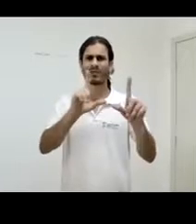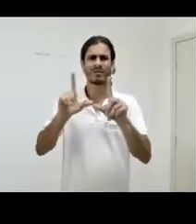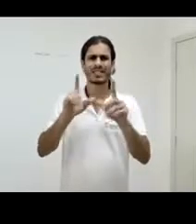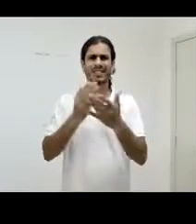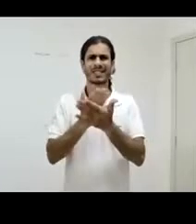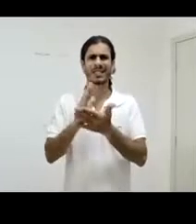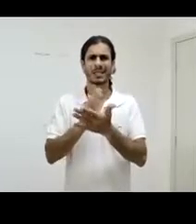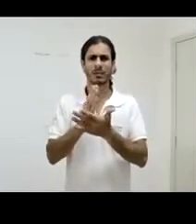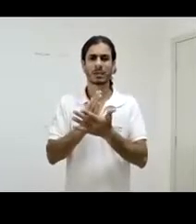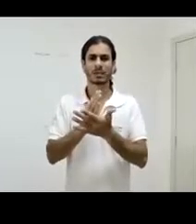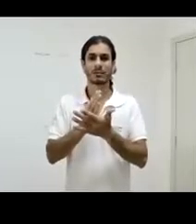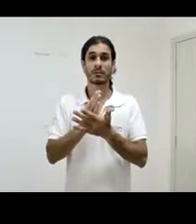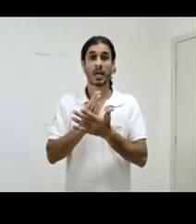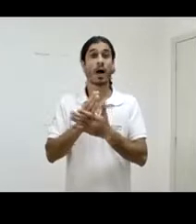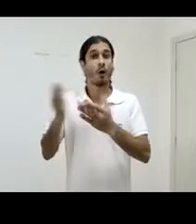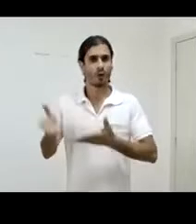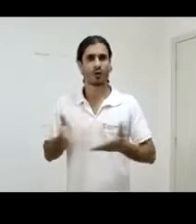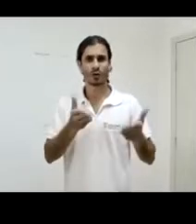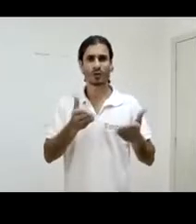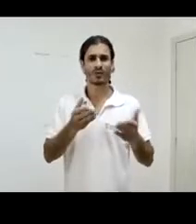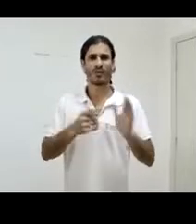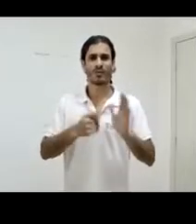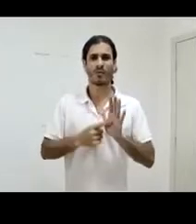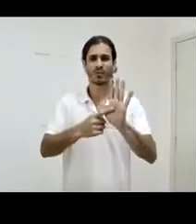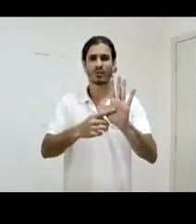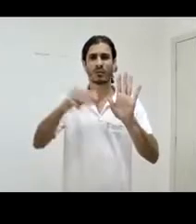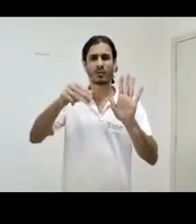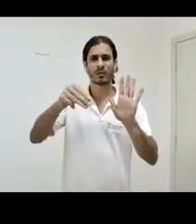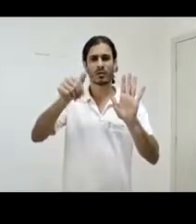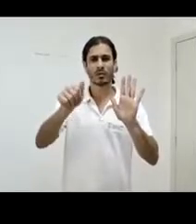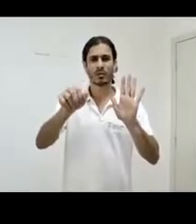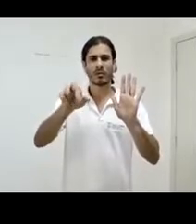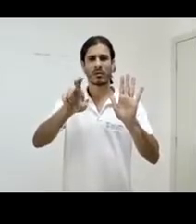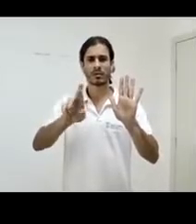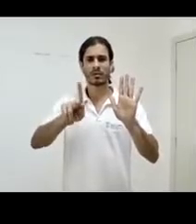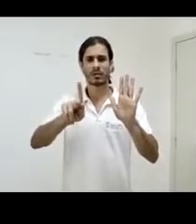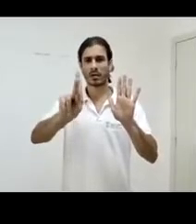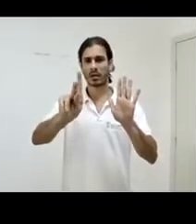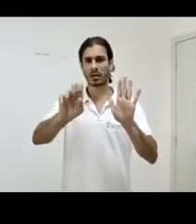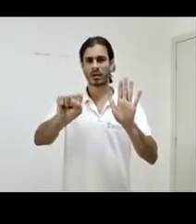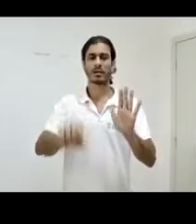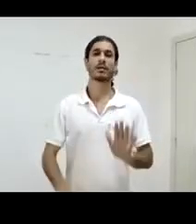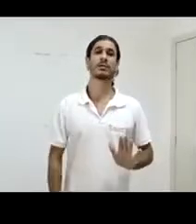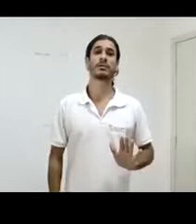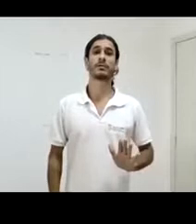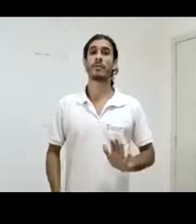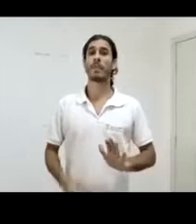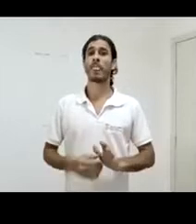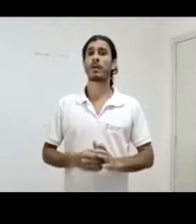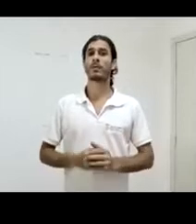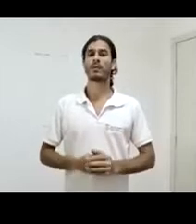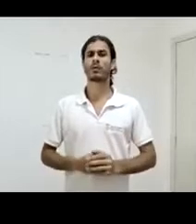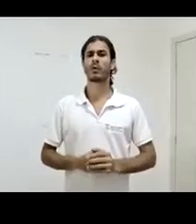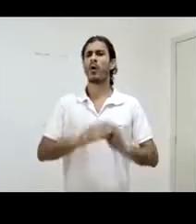Trago Marx, né, na introdução, que fala sobre o conceito de técnica como a capacidade de produção que o homem tem